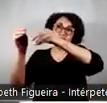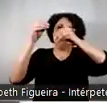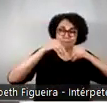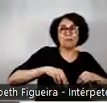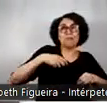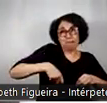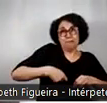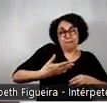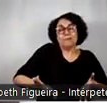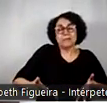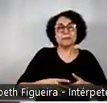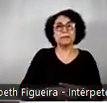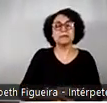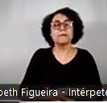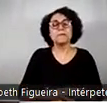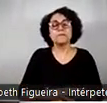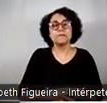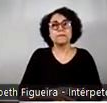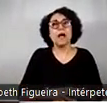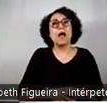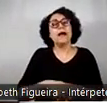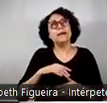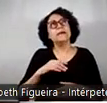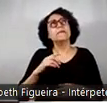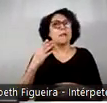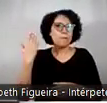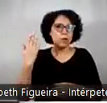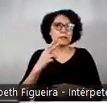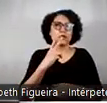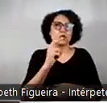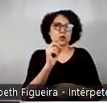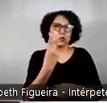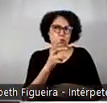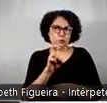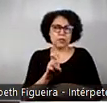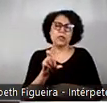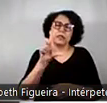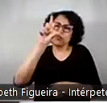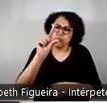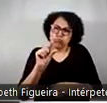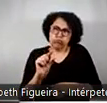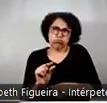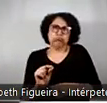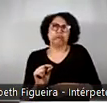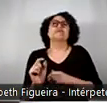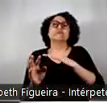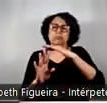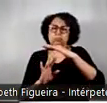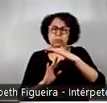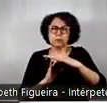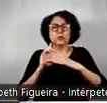gente tem aí, né, uma migração um pouco menos massiva, né, menos expressiva, que a migração haitiana para o